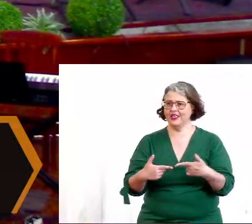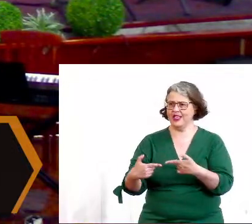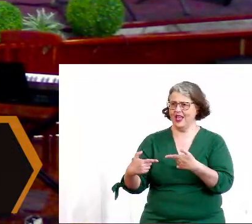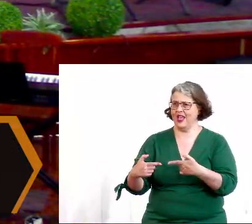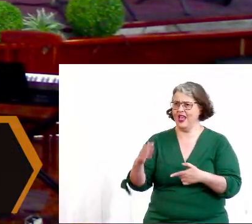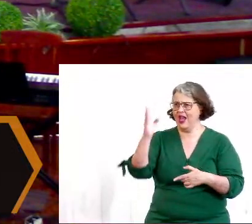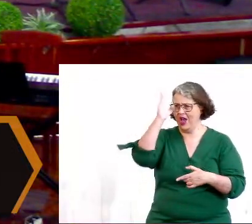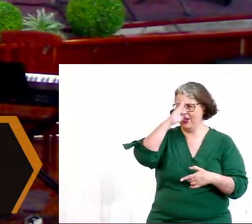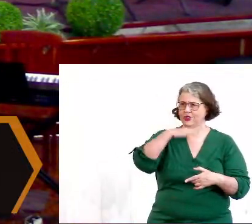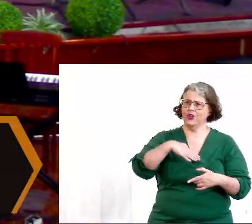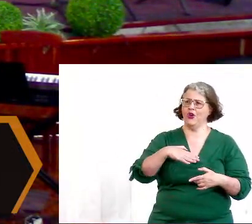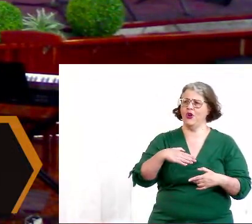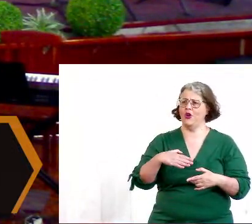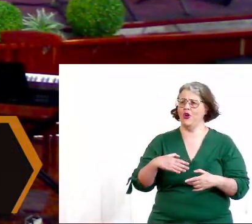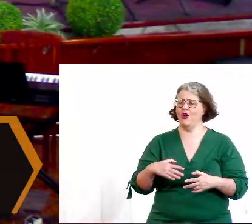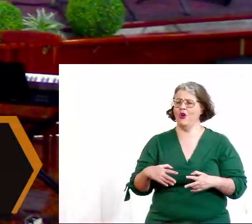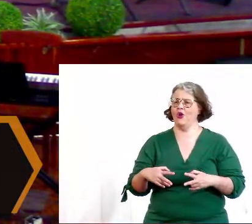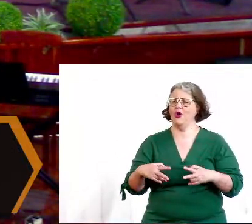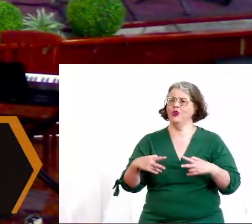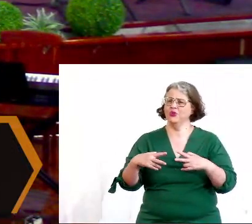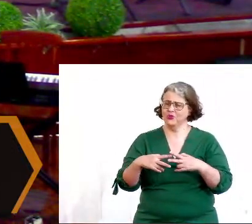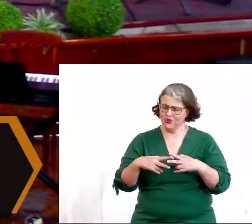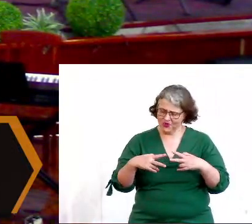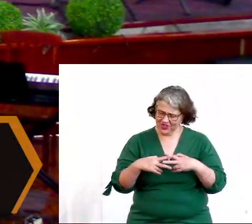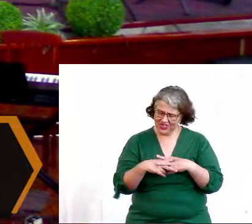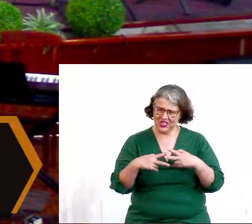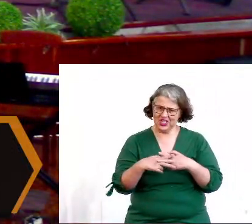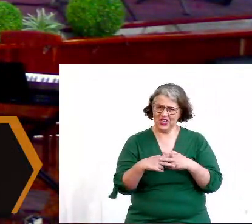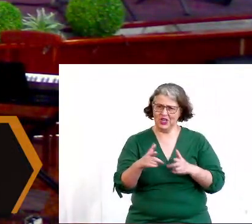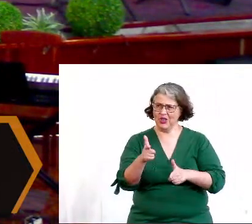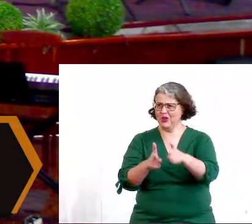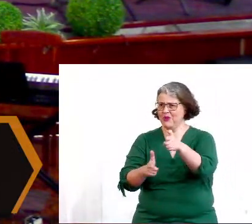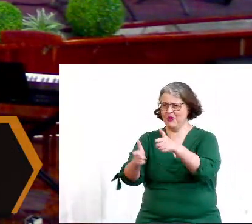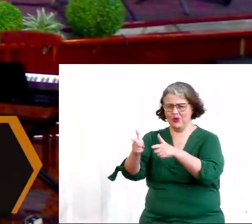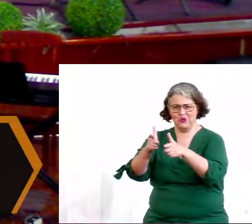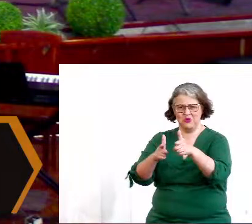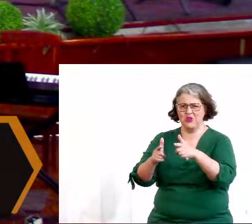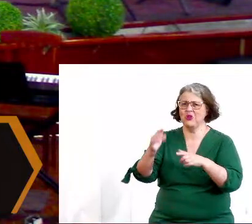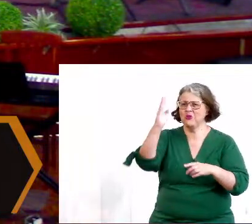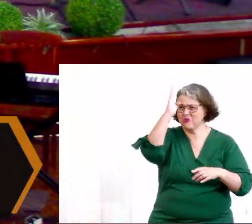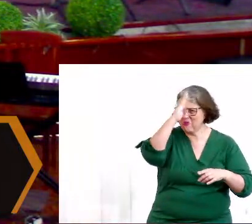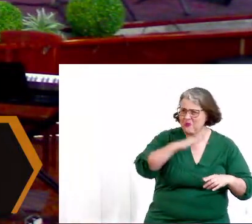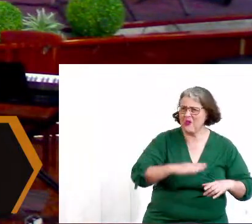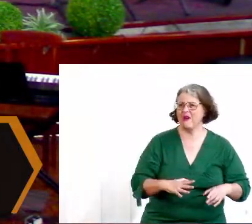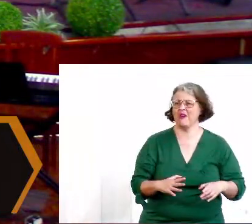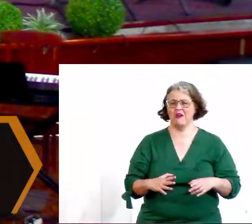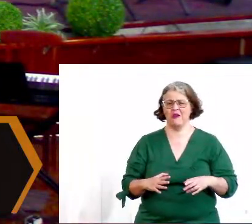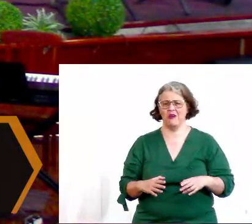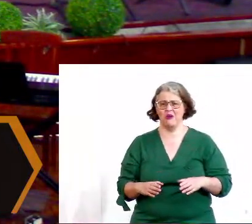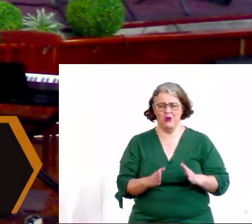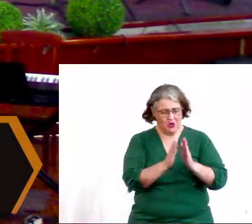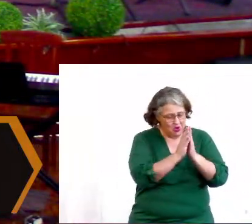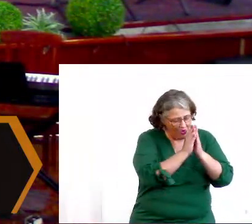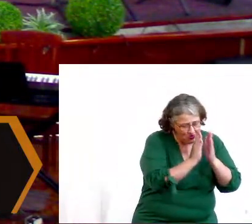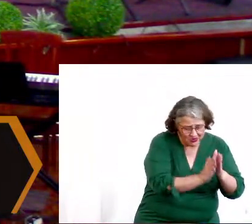Da guerra atroz, do crime a assolação,